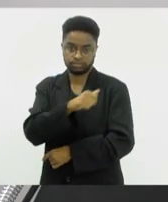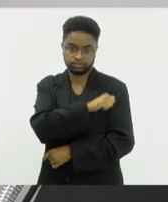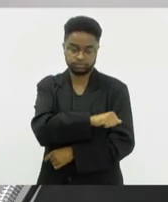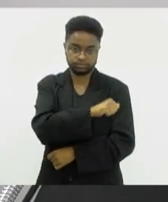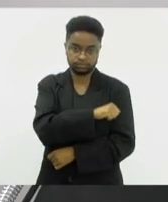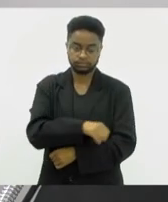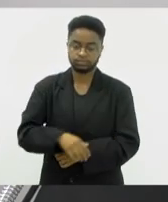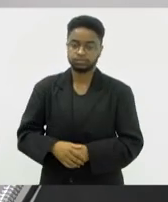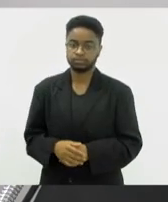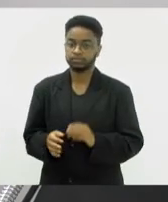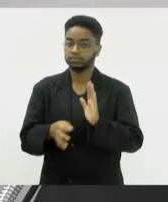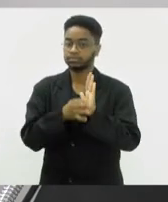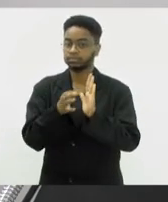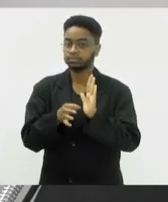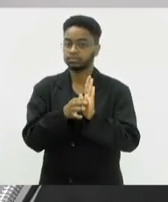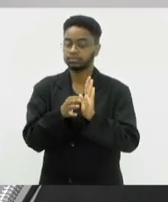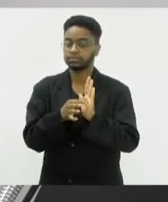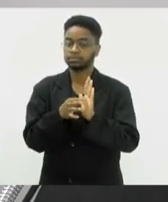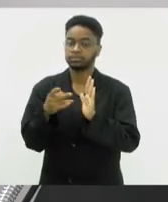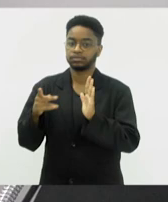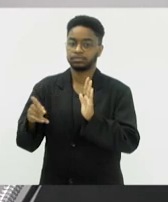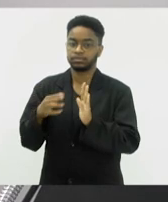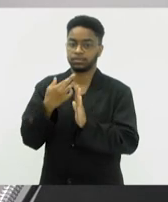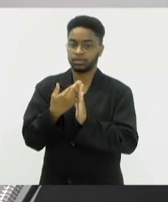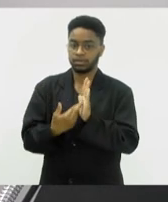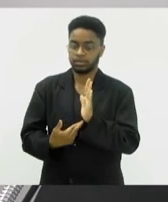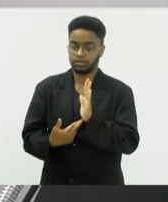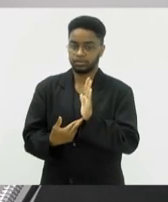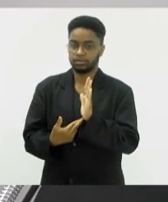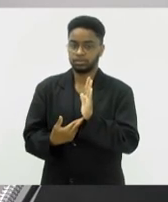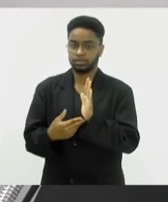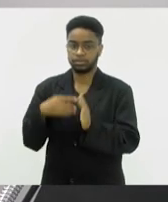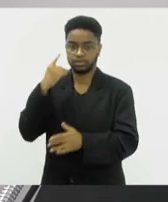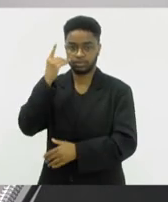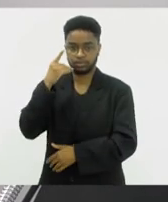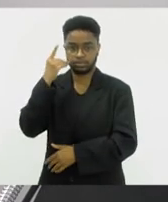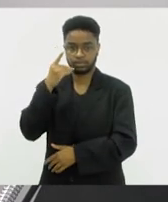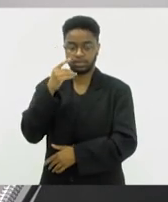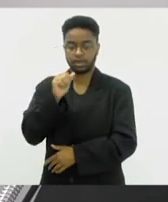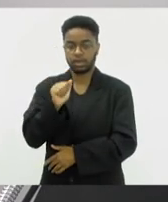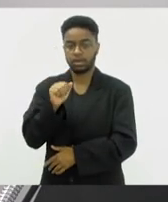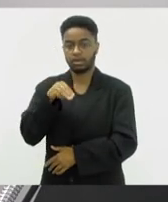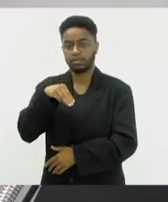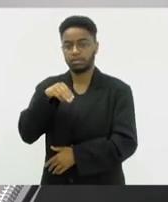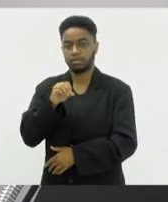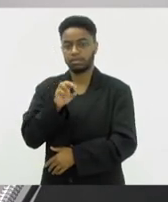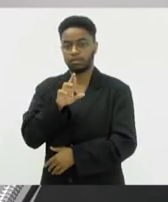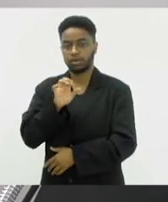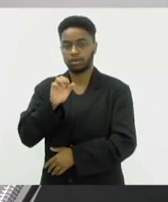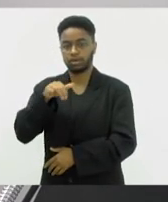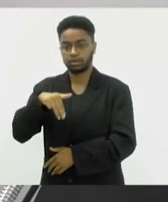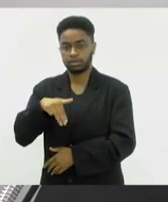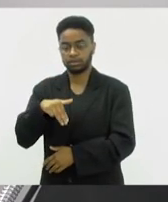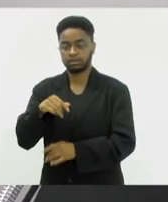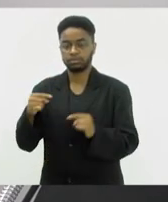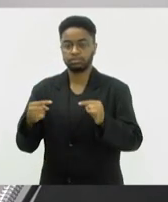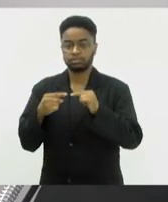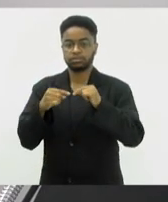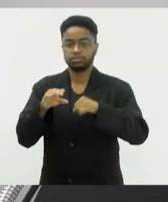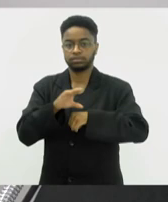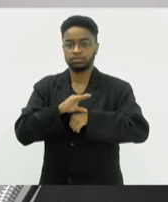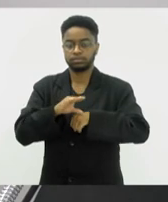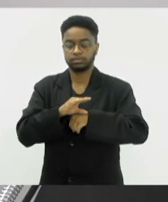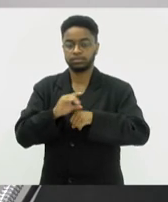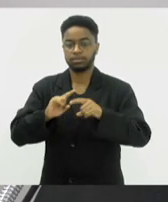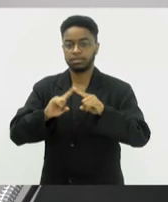O parecer do relator, que é o deputado Rodrigo Amorim, é constitucionalidade